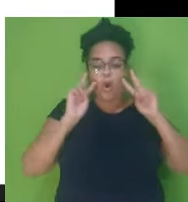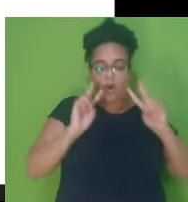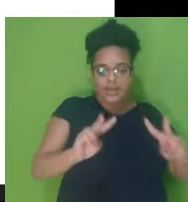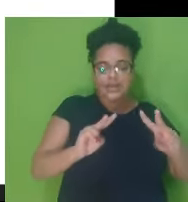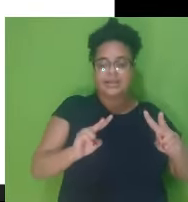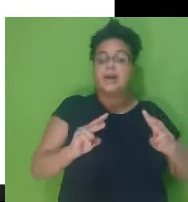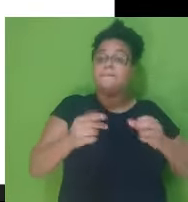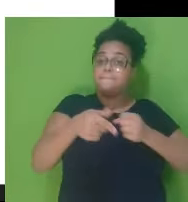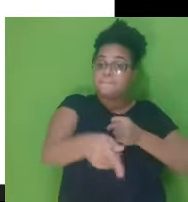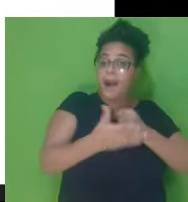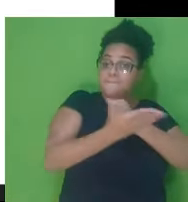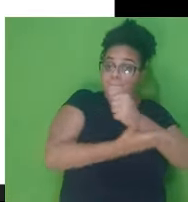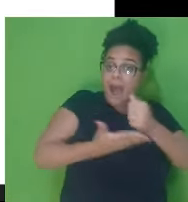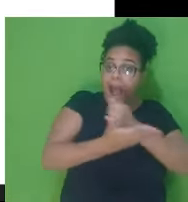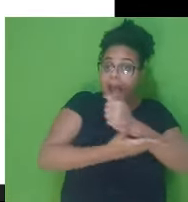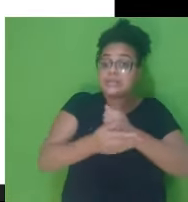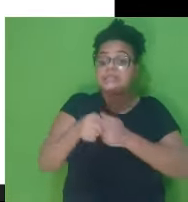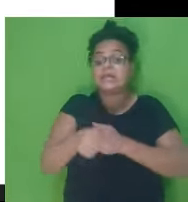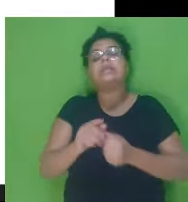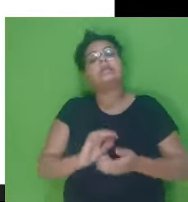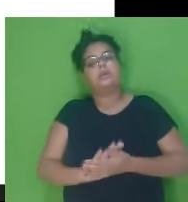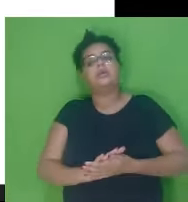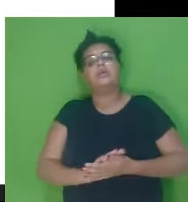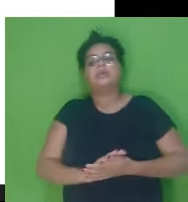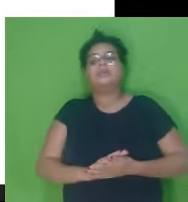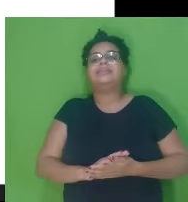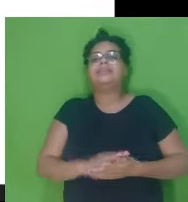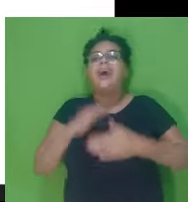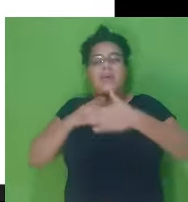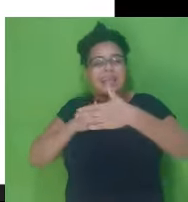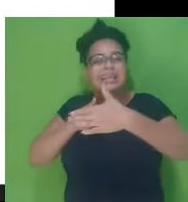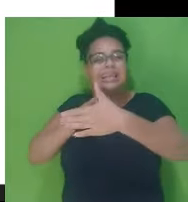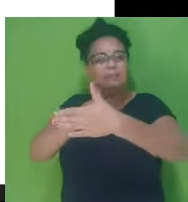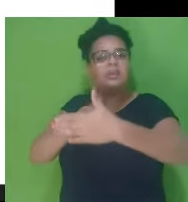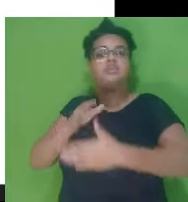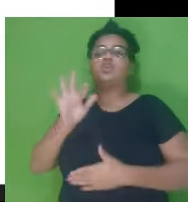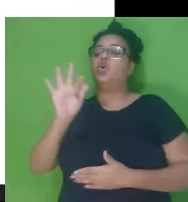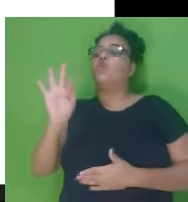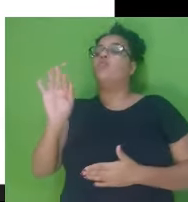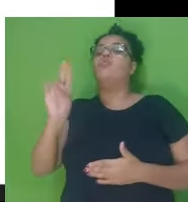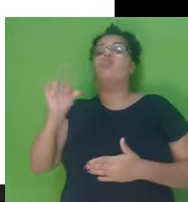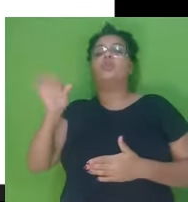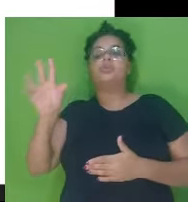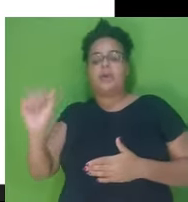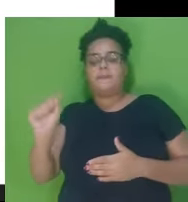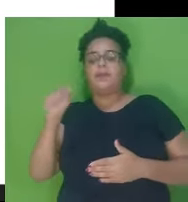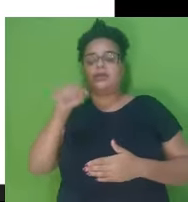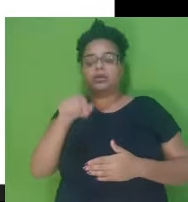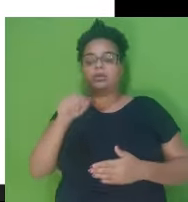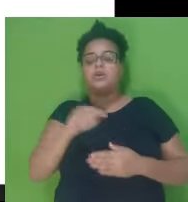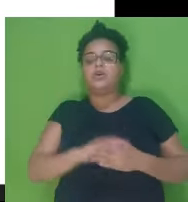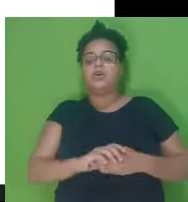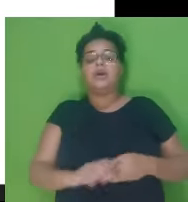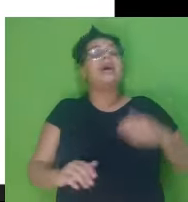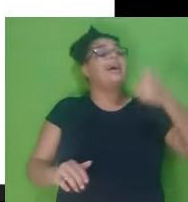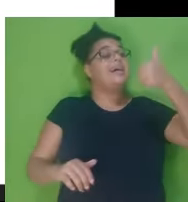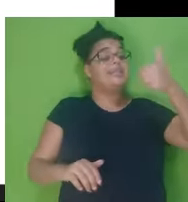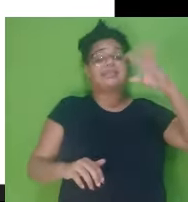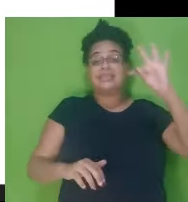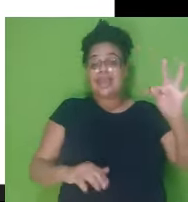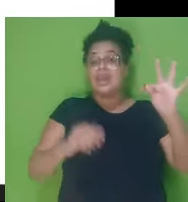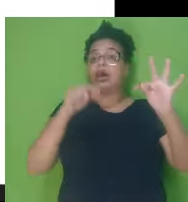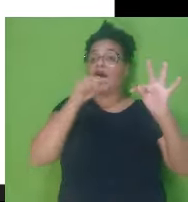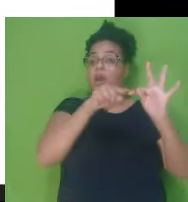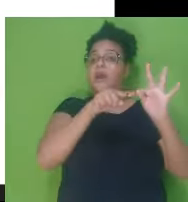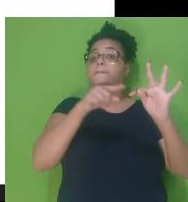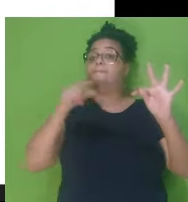Olhando para essa base aqui, né, a gente tem exatamente aquele limite fundamental. 1 mais 1 sobre t elevado a t,